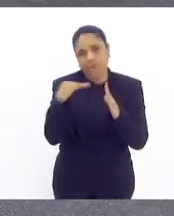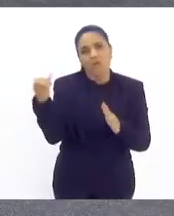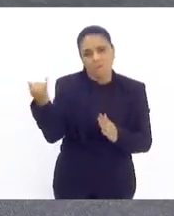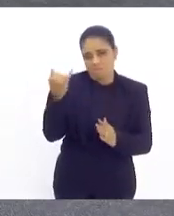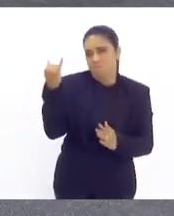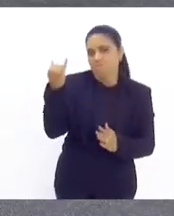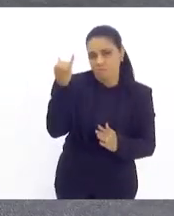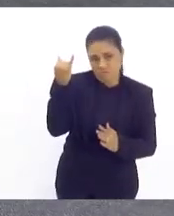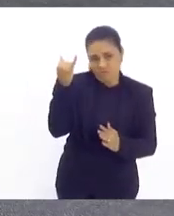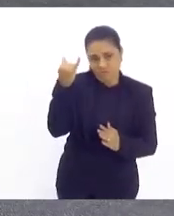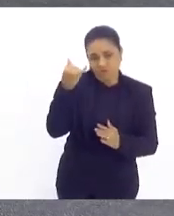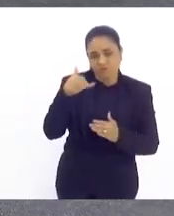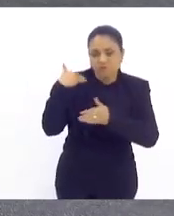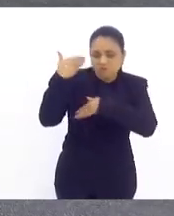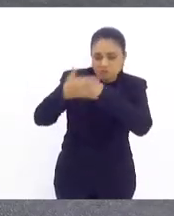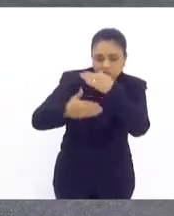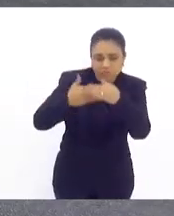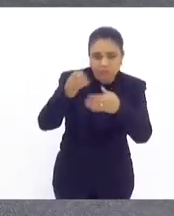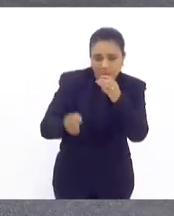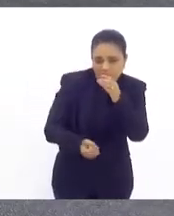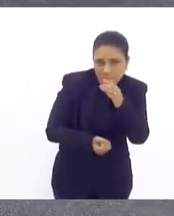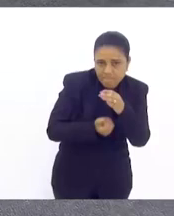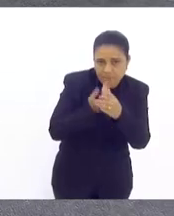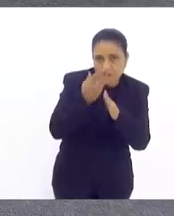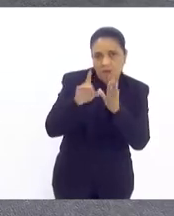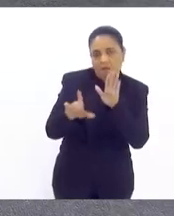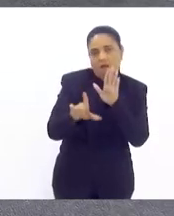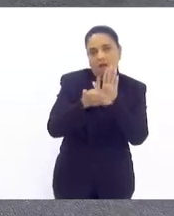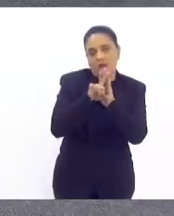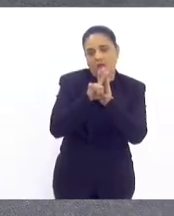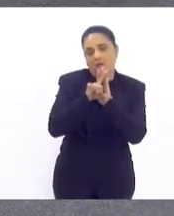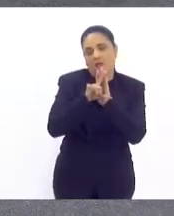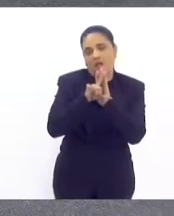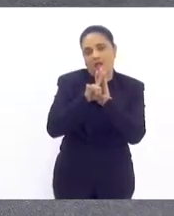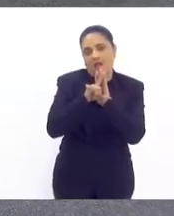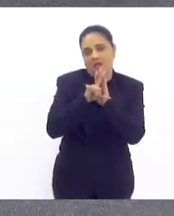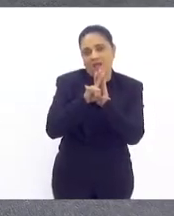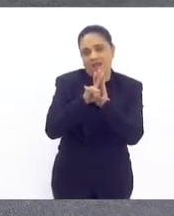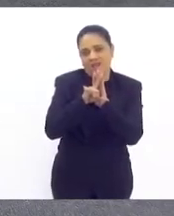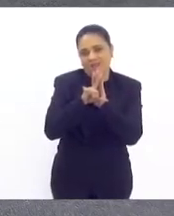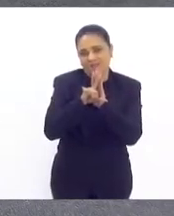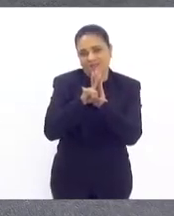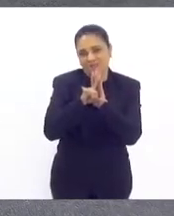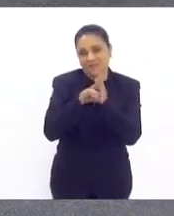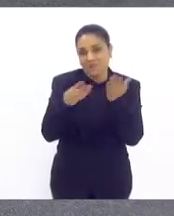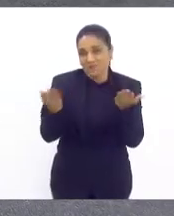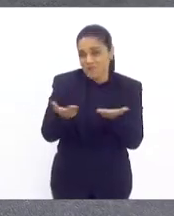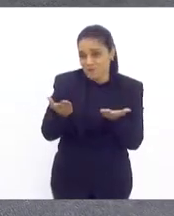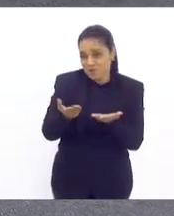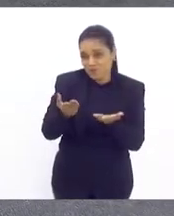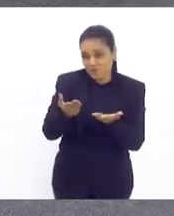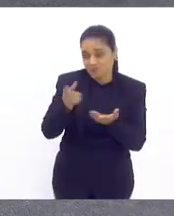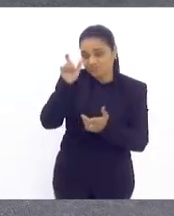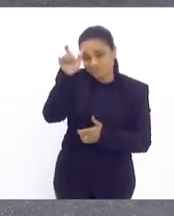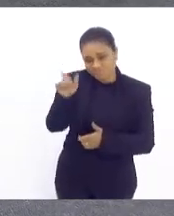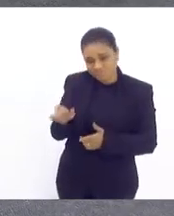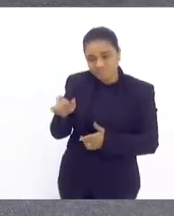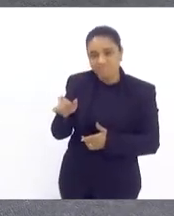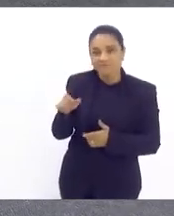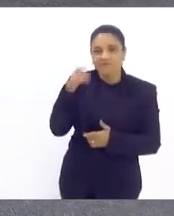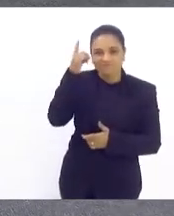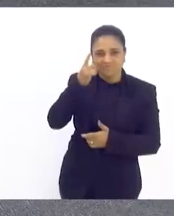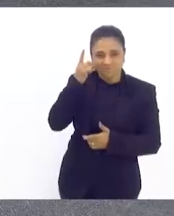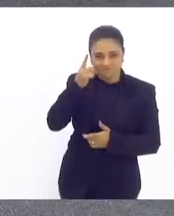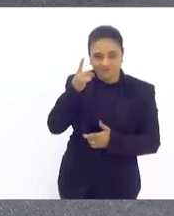a gente constrói leis complementares como essa que vossa excelência apresentou fez tramitar